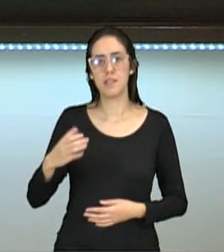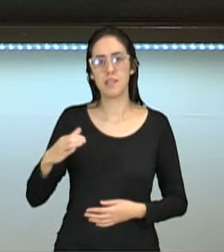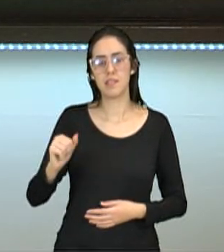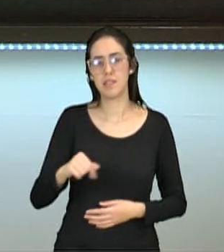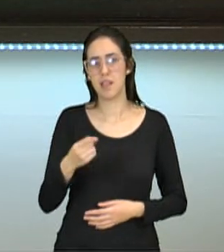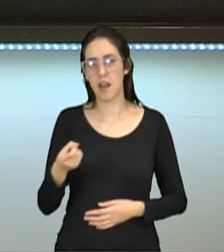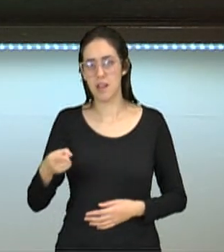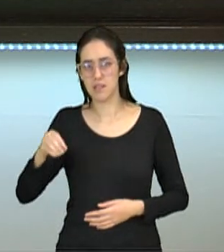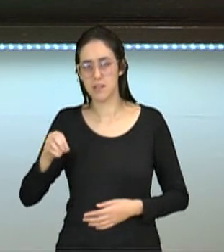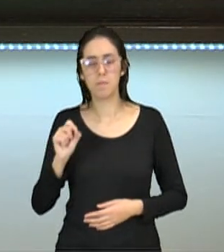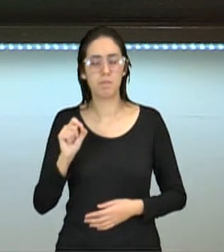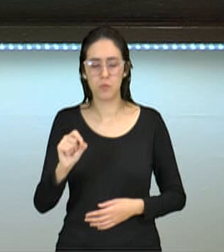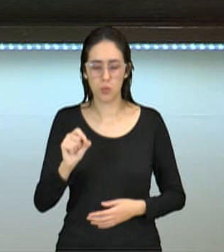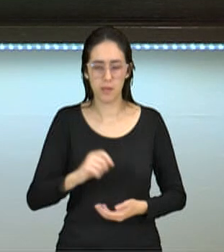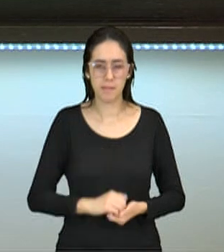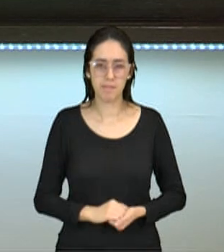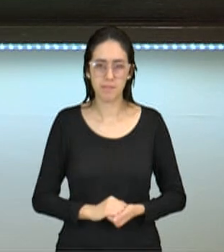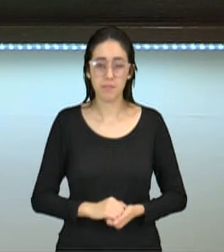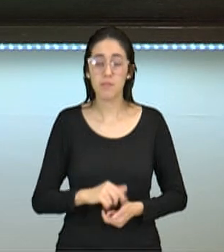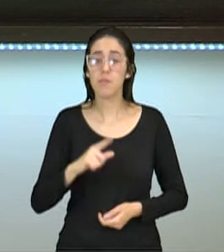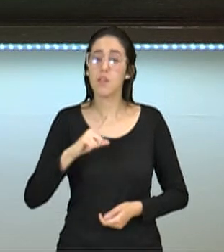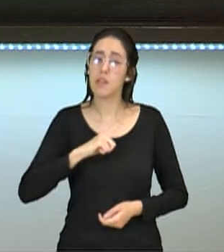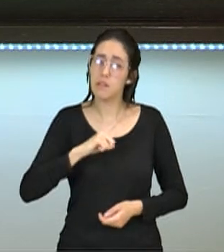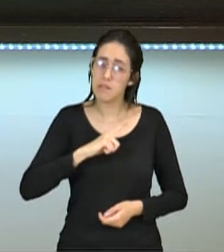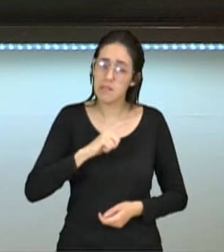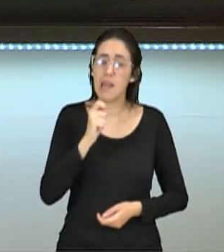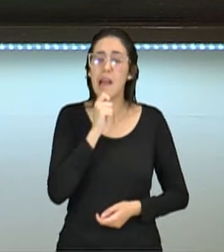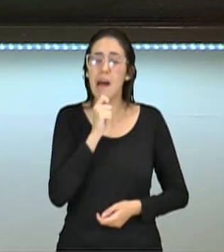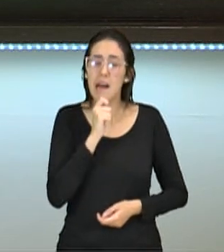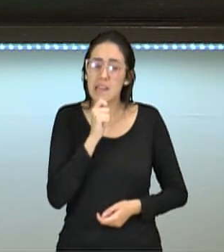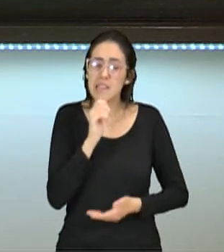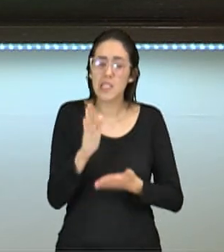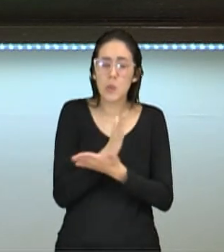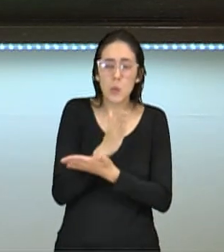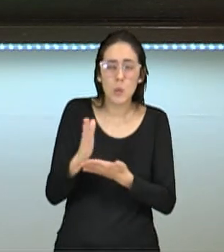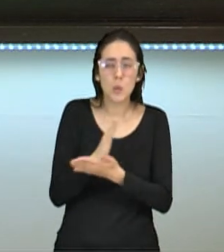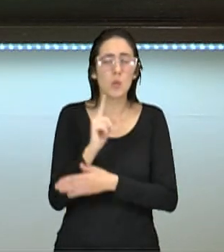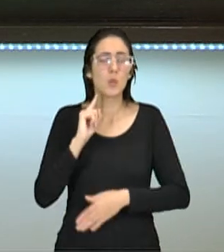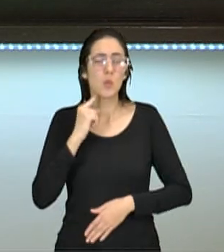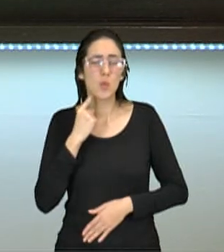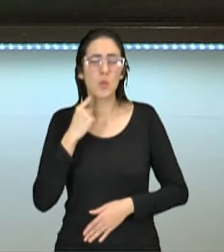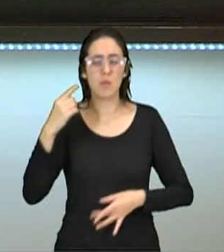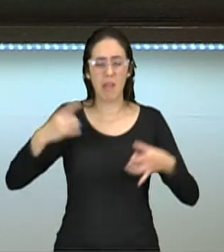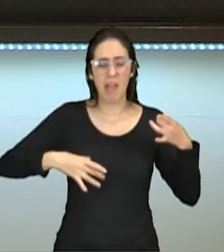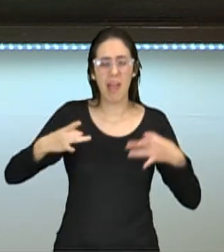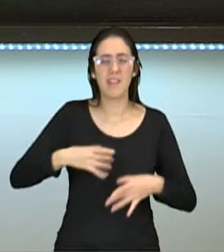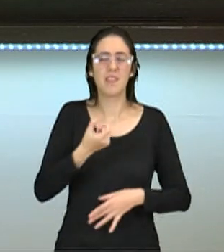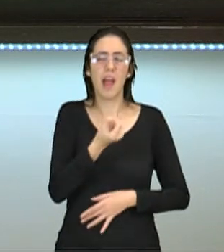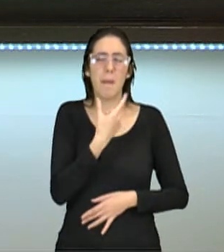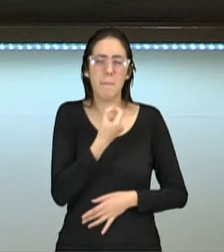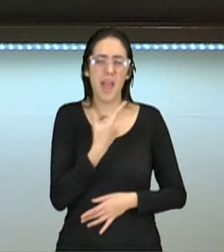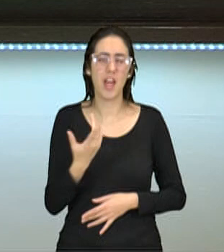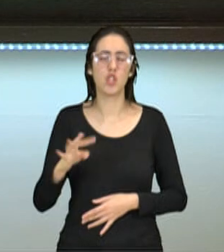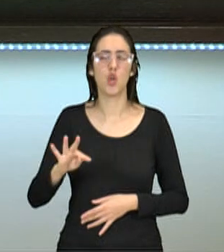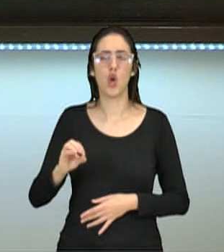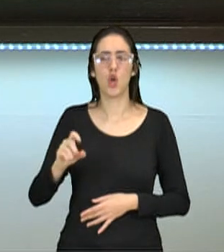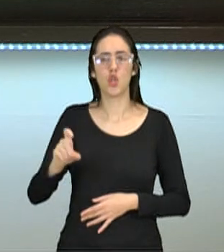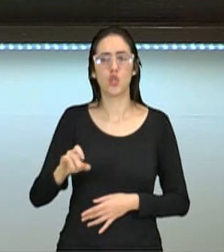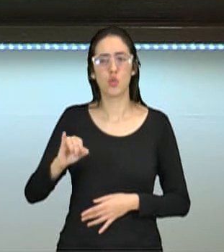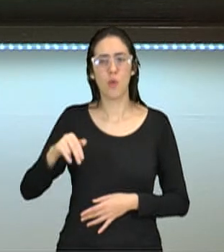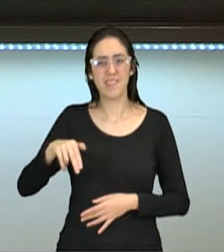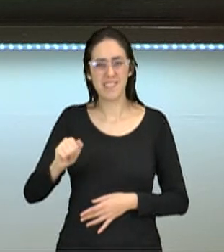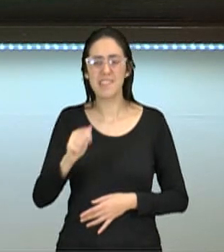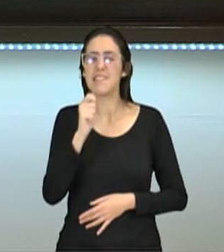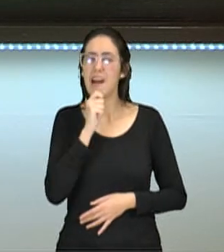em que ainda tem algumas toxinas, restos de medicamento, por exemplo, que não